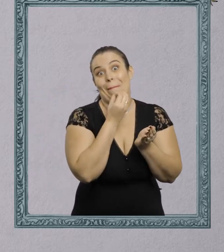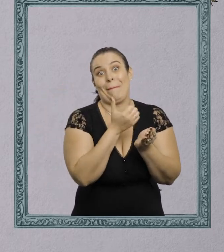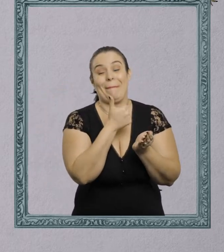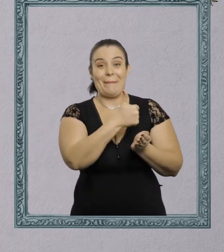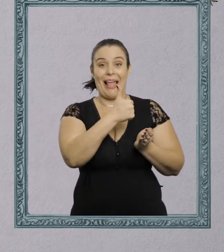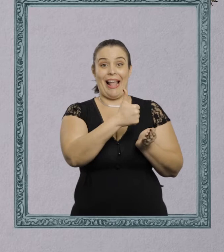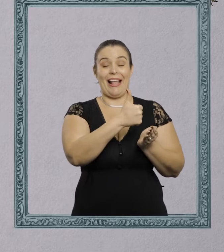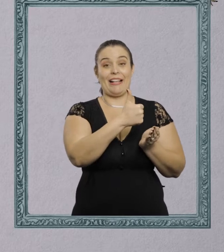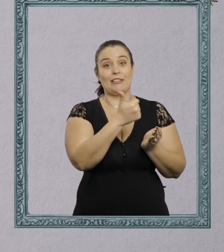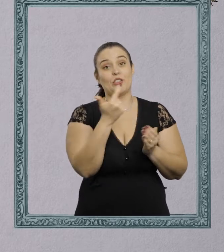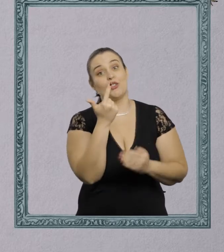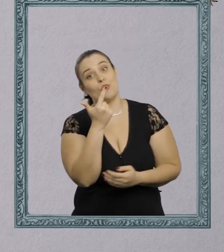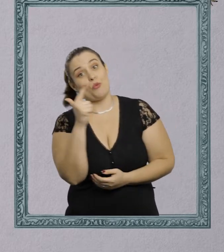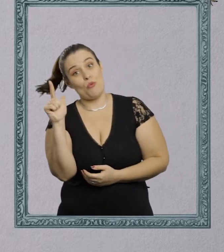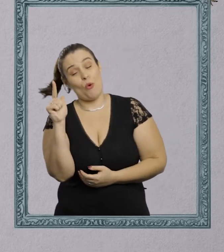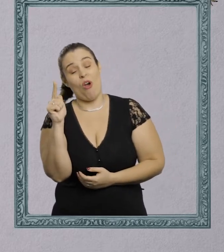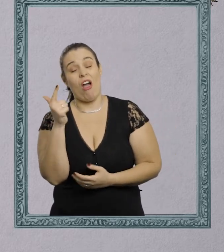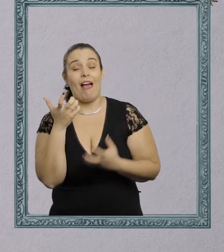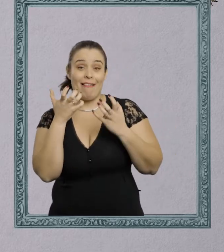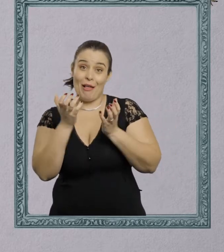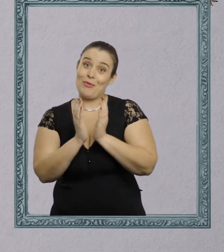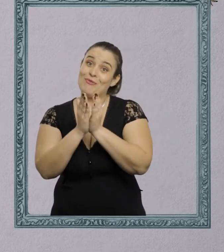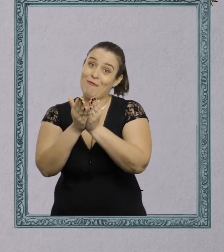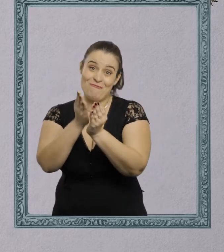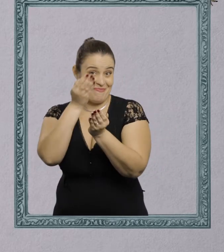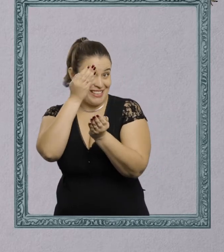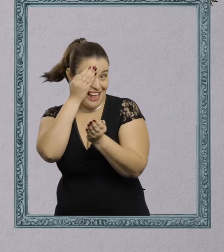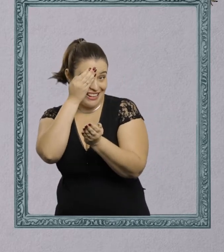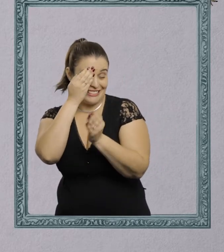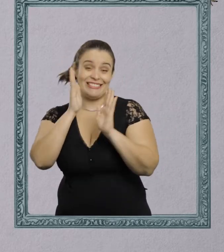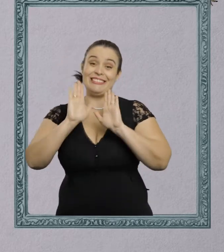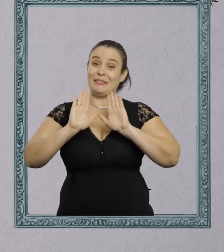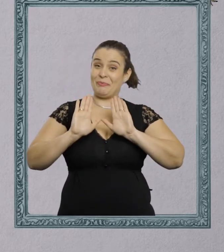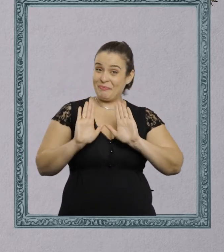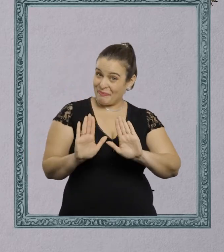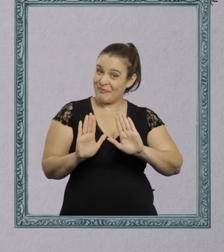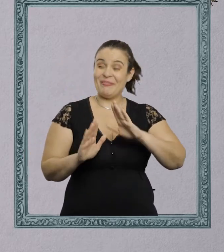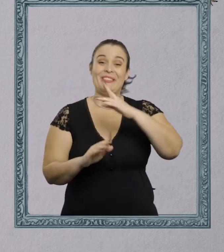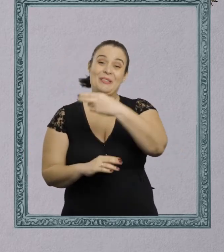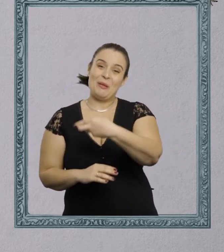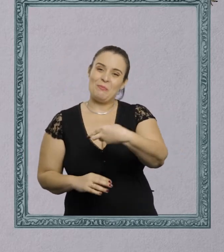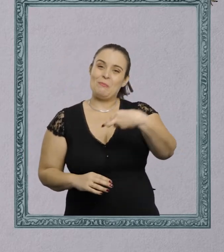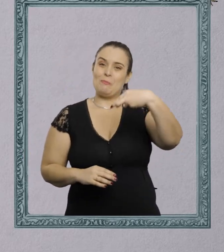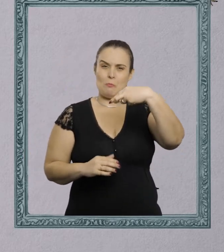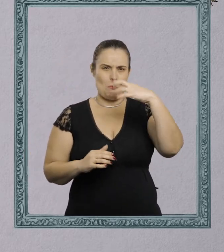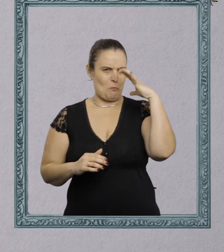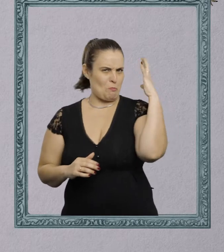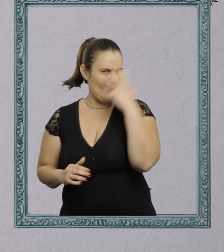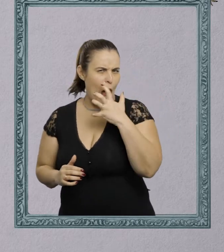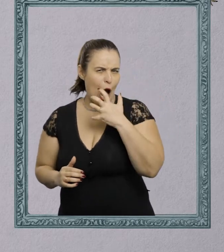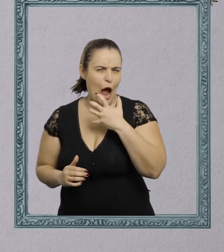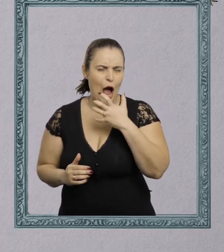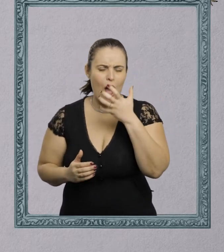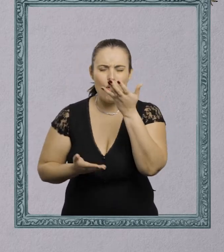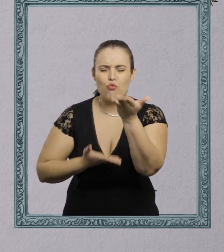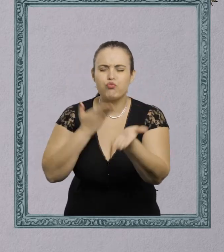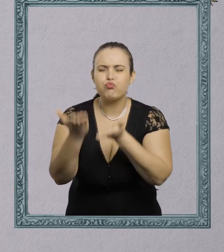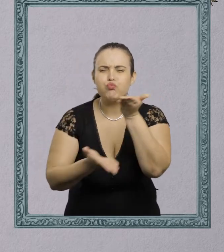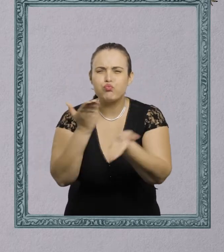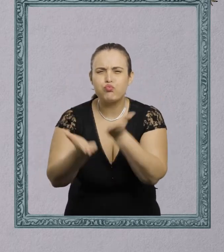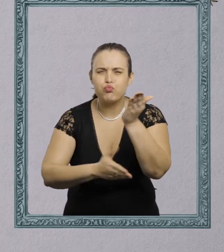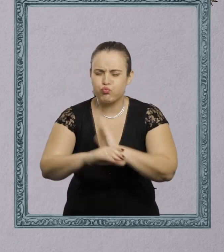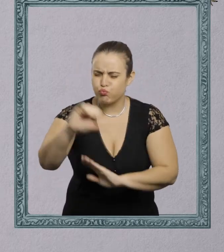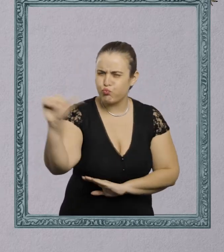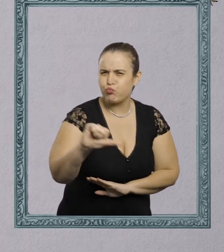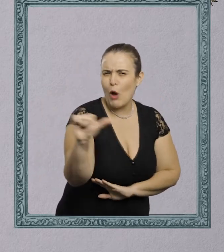meninos queriam que continuasse a ser um navio pirata. Mas o Capitão Peter Pan era bravo. Tratava mal